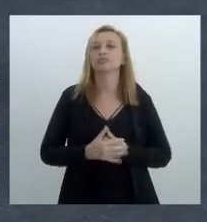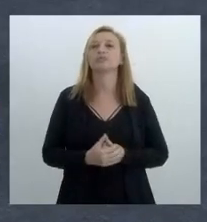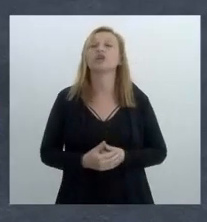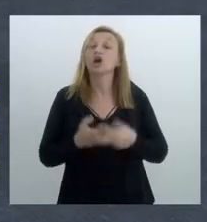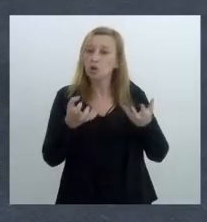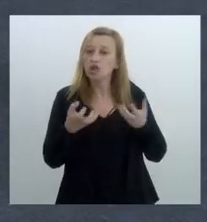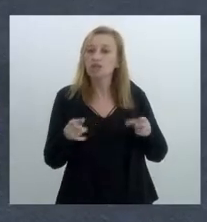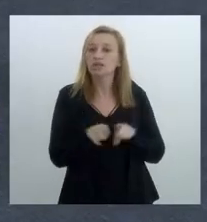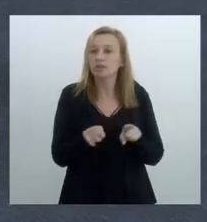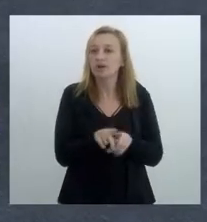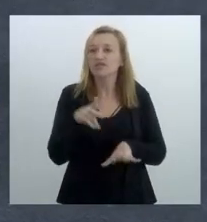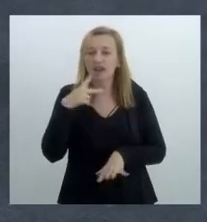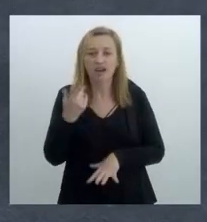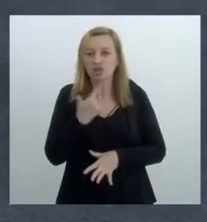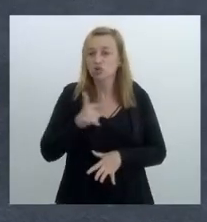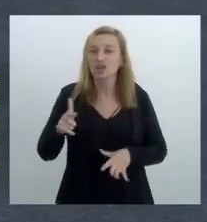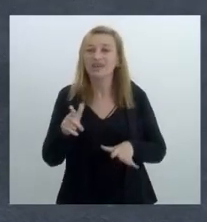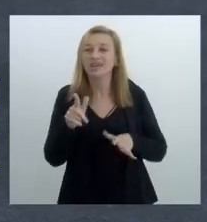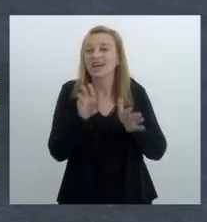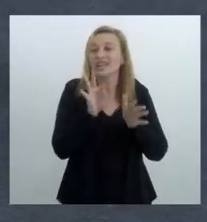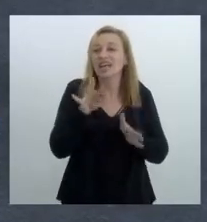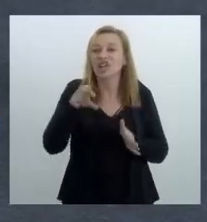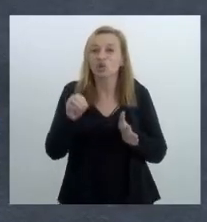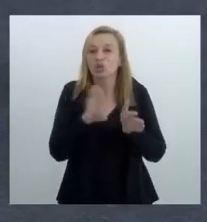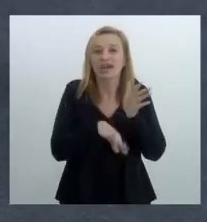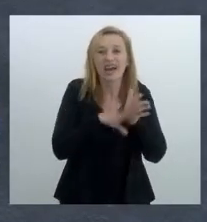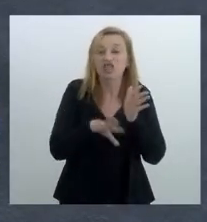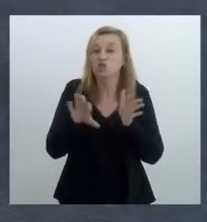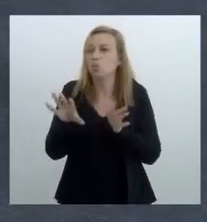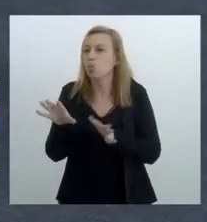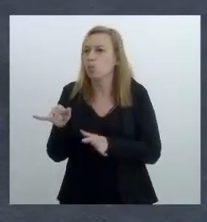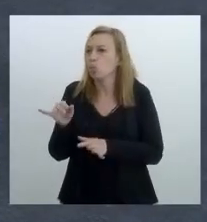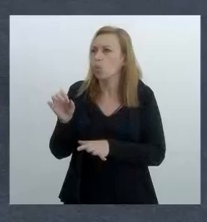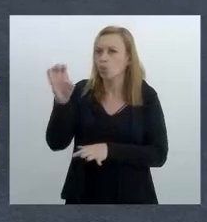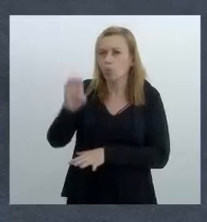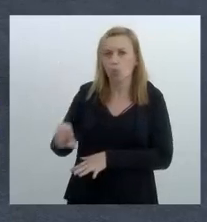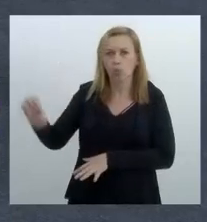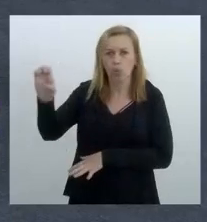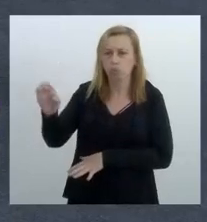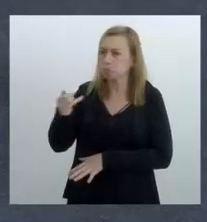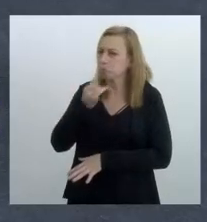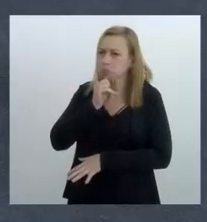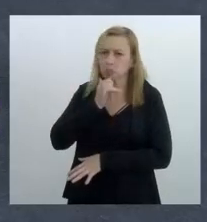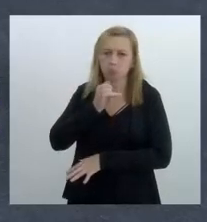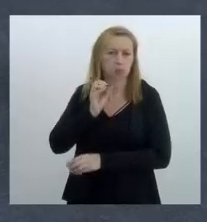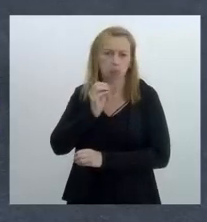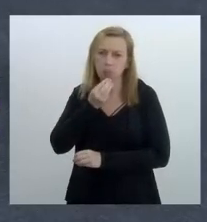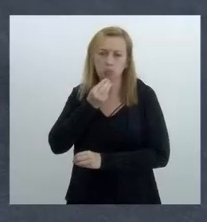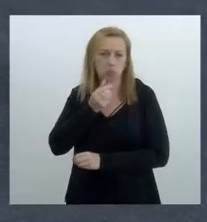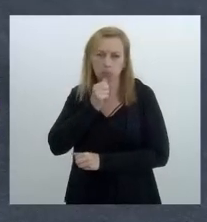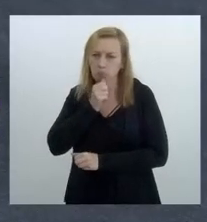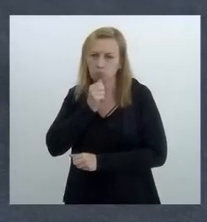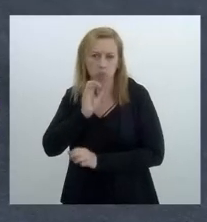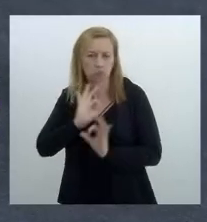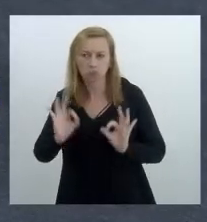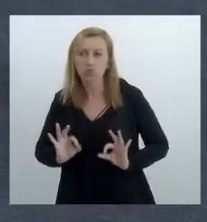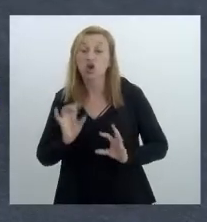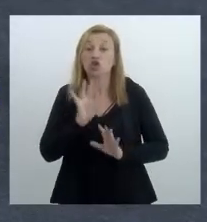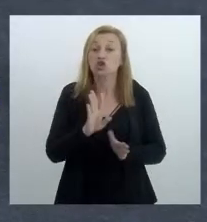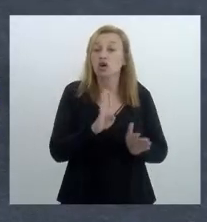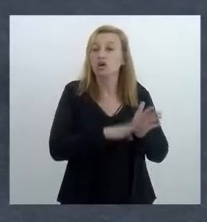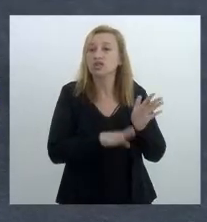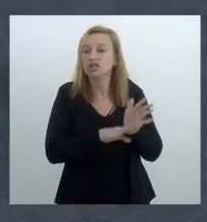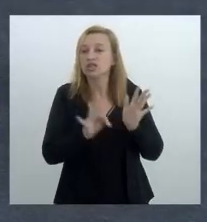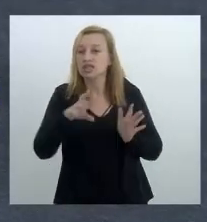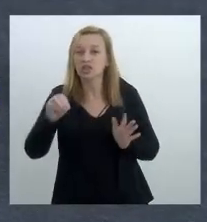E eu queria ressaltar que não existe teto de gasto em nenhum Estado, né, nacional do mundo. Só existe teto de gasto da Emenda 95